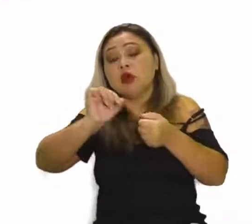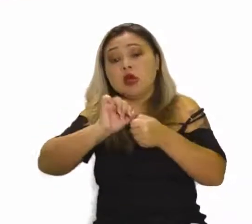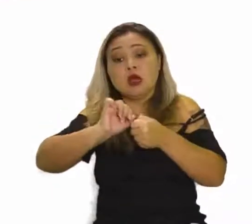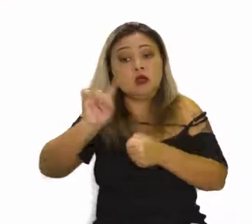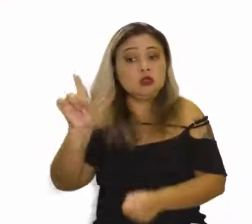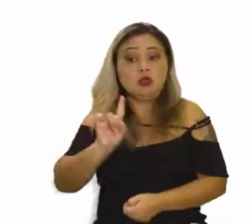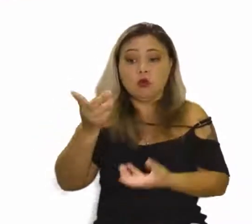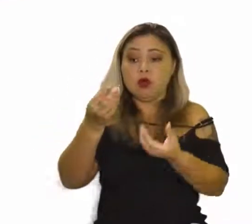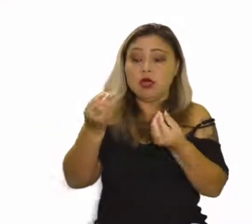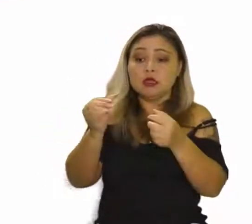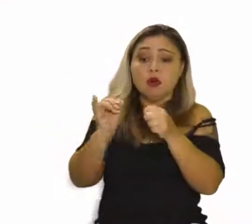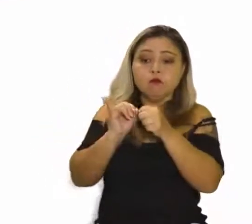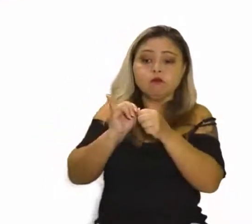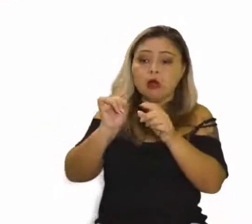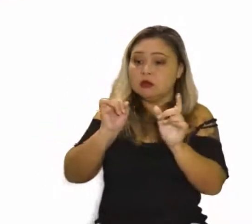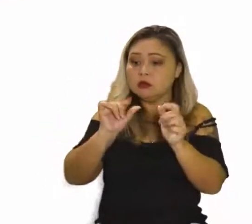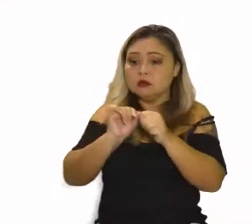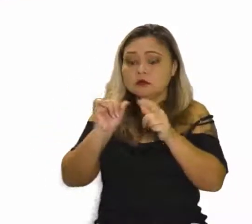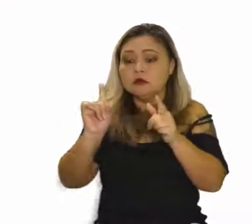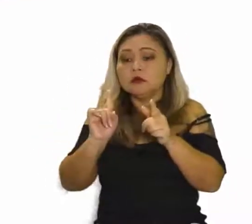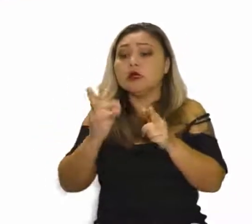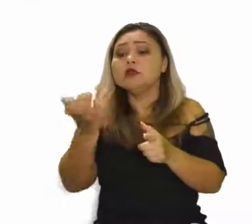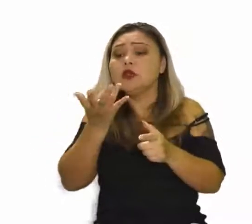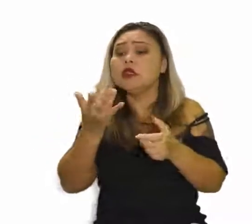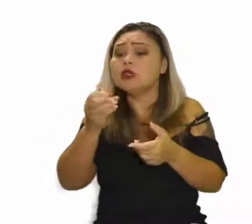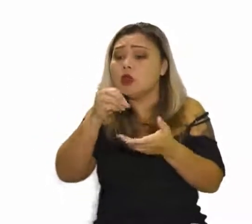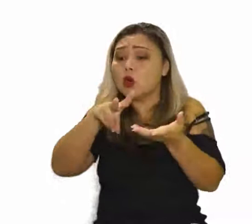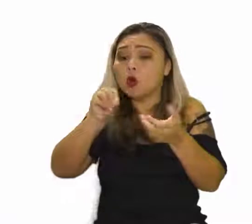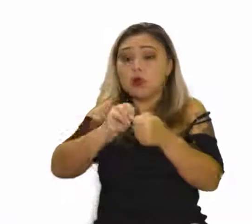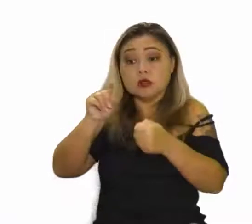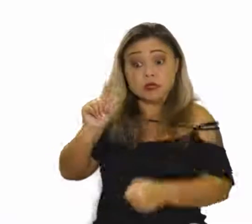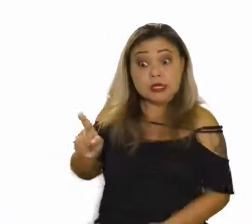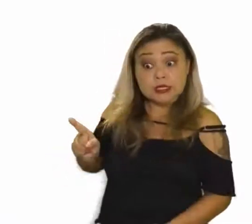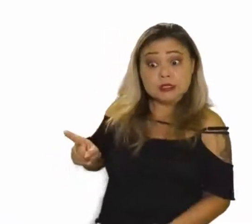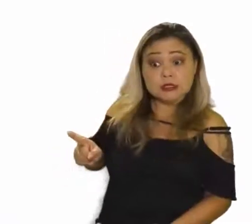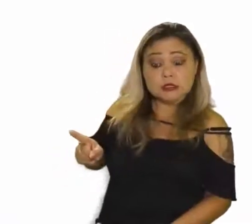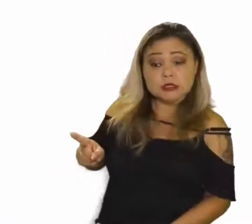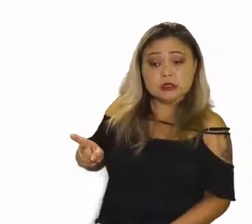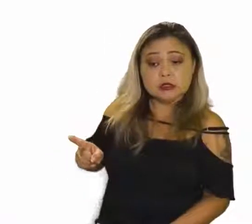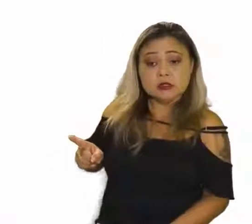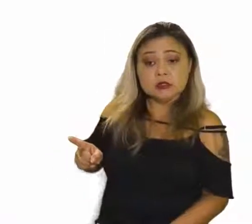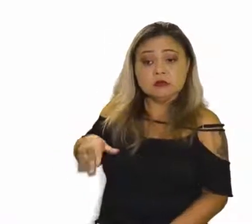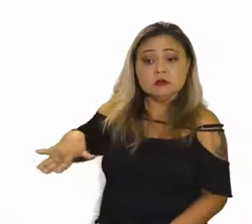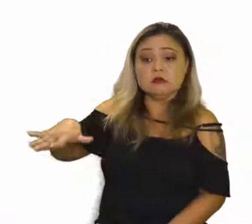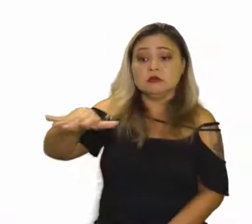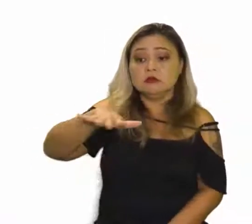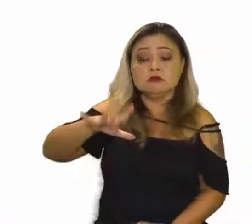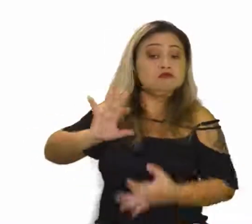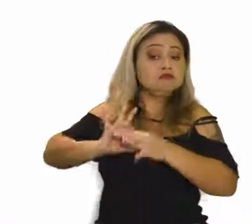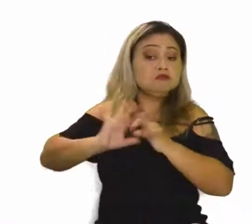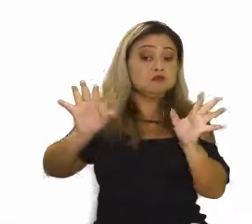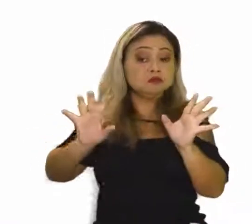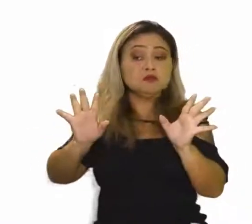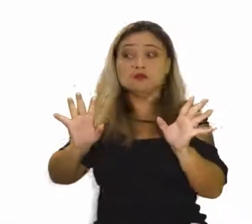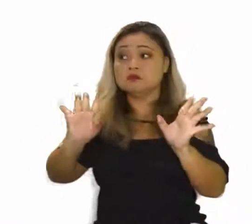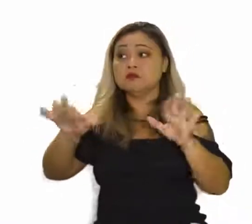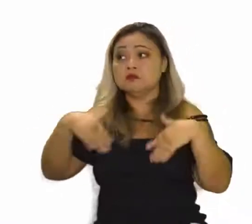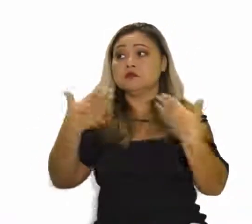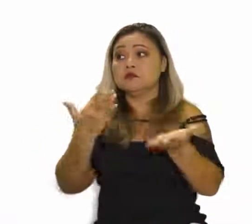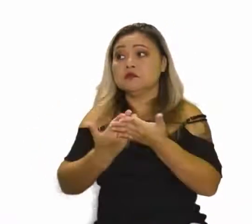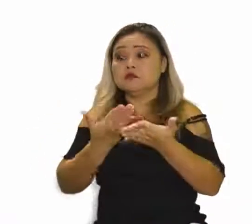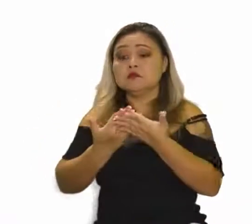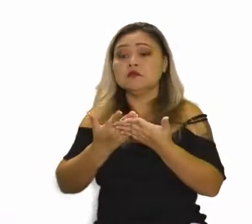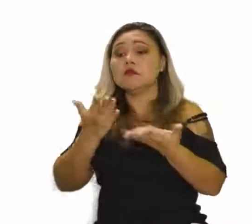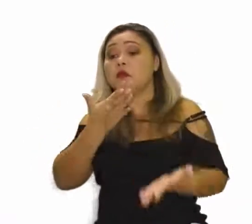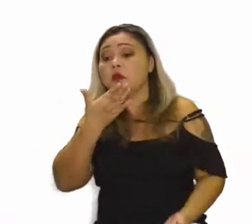não galados. E se eu quiser ovo galado? Tem que ser assim, nesse sistema de galpão. Mas a gente vai ter uma aula só disso.